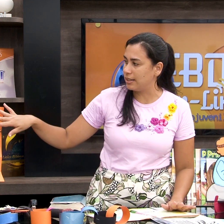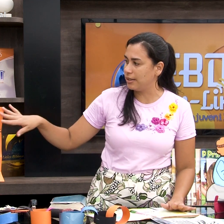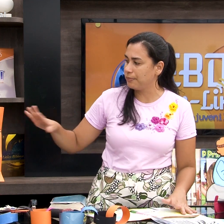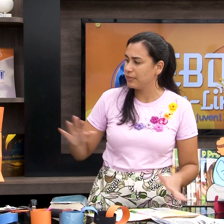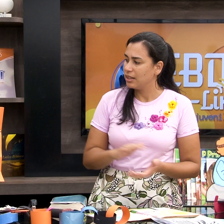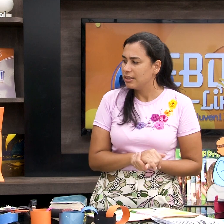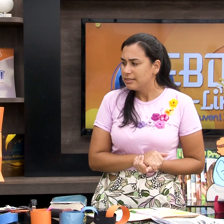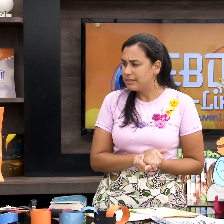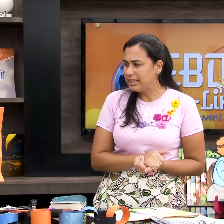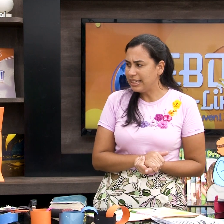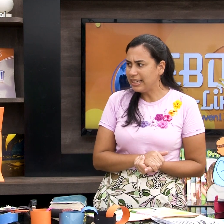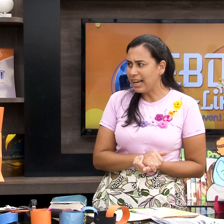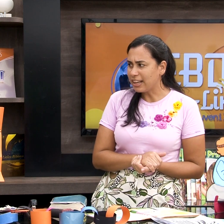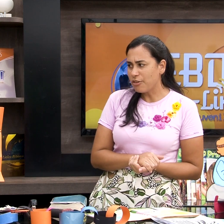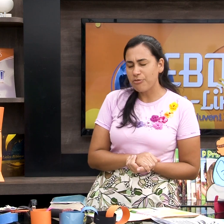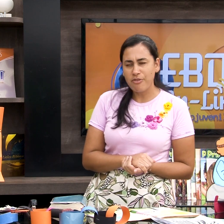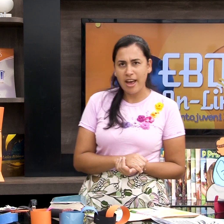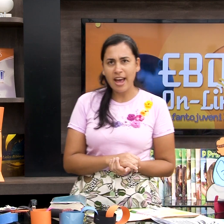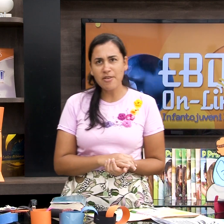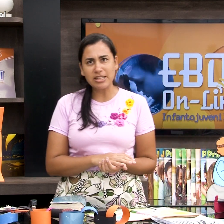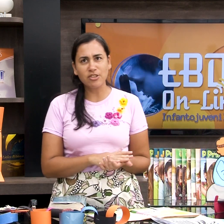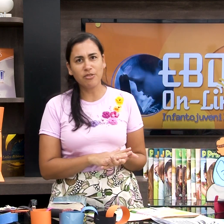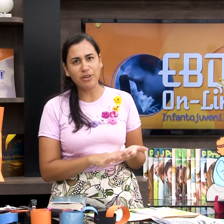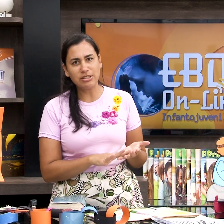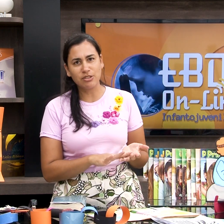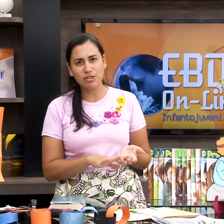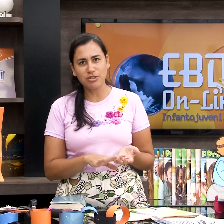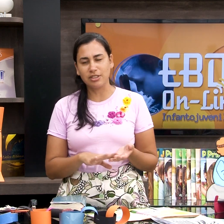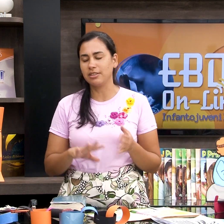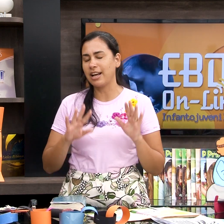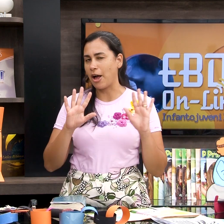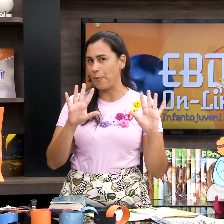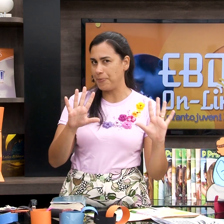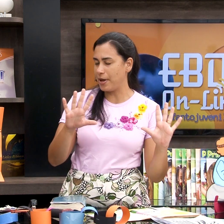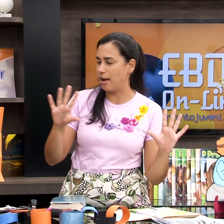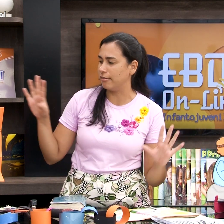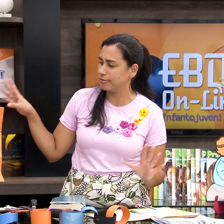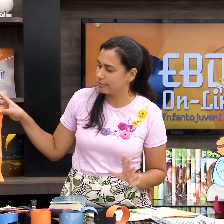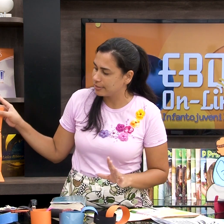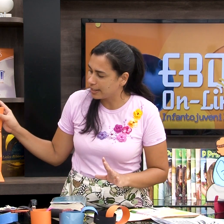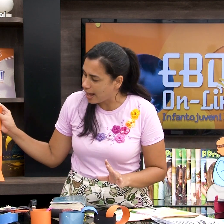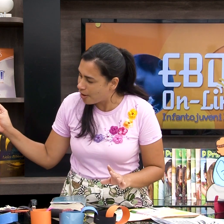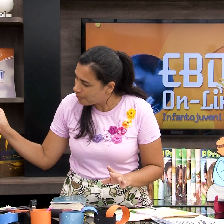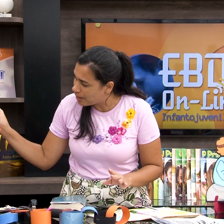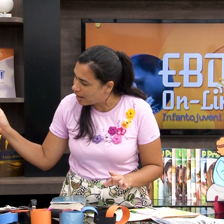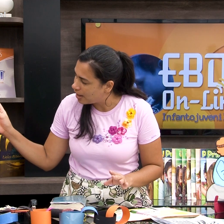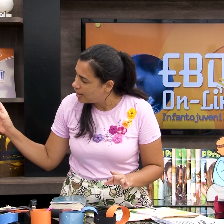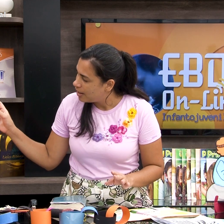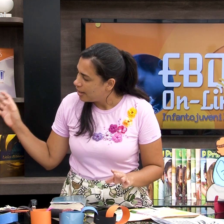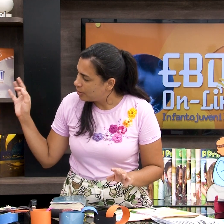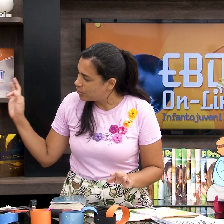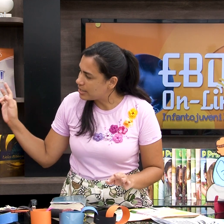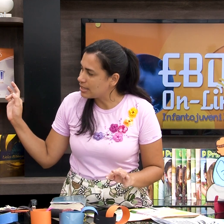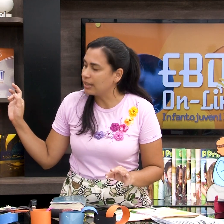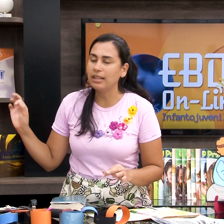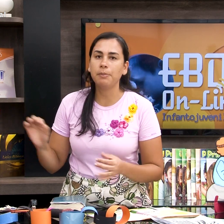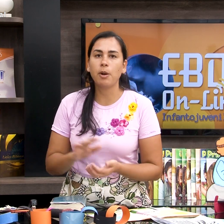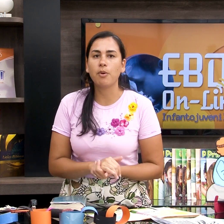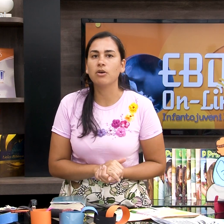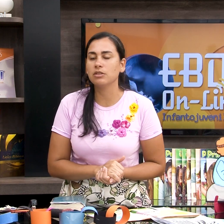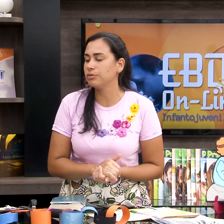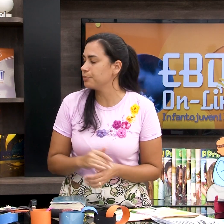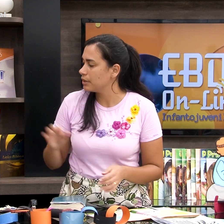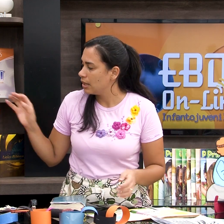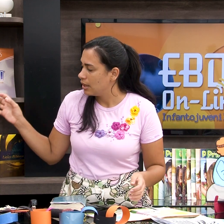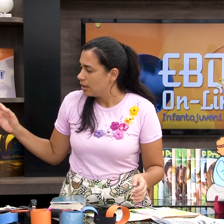está aqui. Tia, que feio que a senhora fez hoje! Calma, calma. Eu trouxe esse aqui